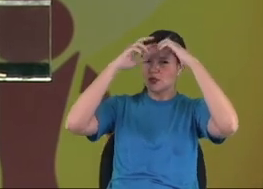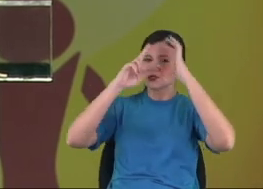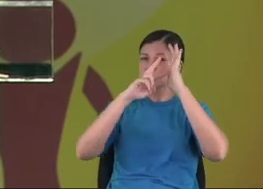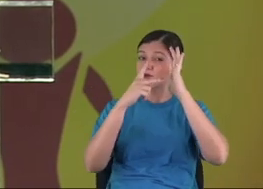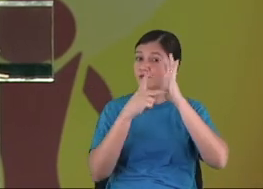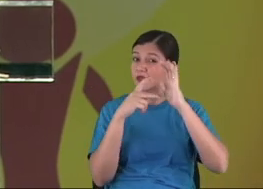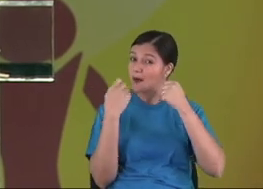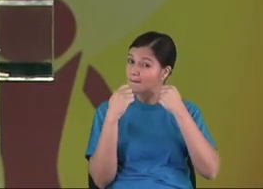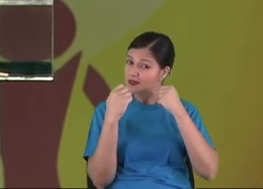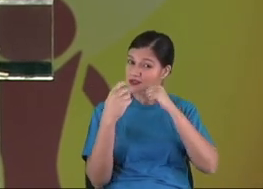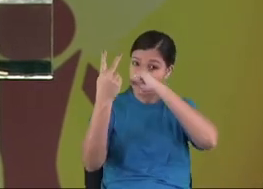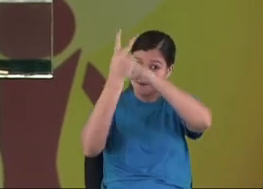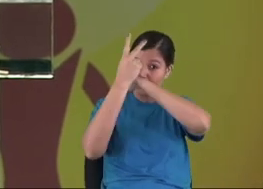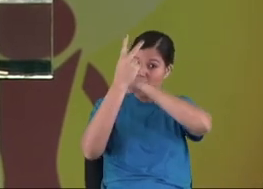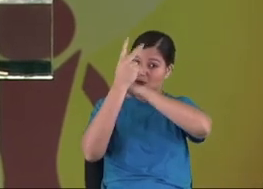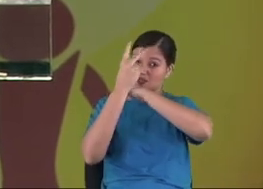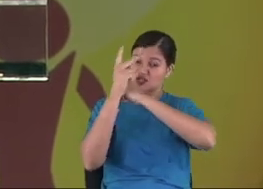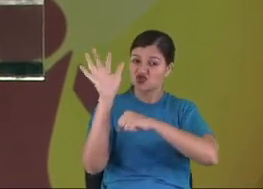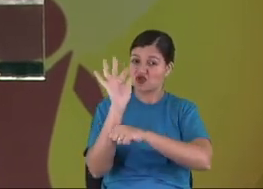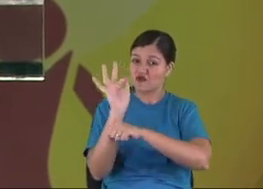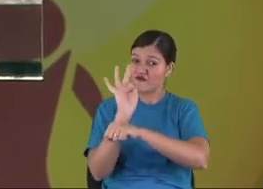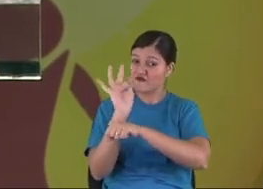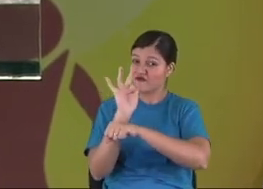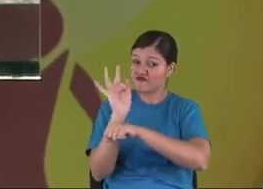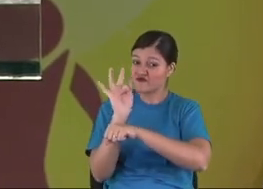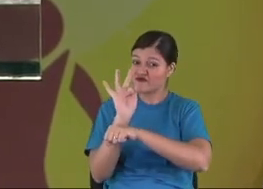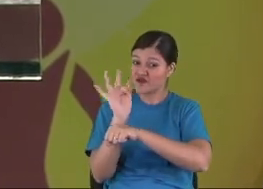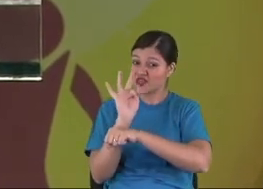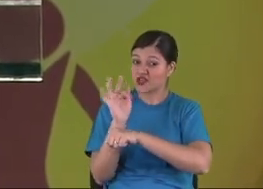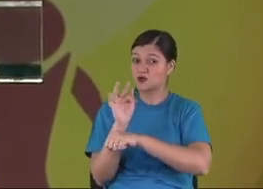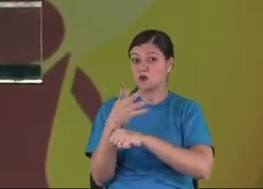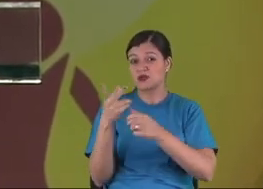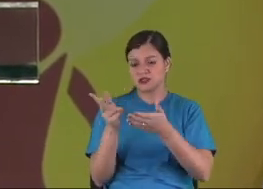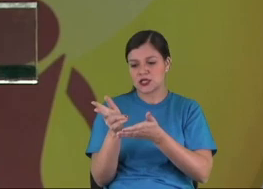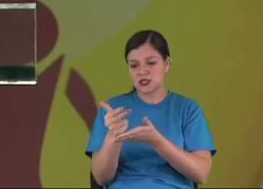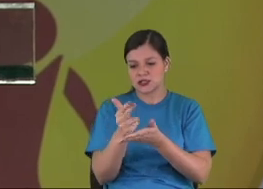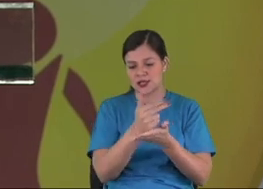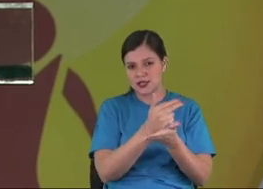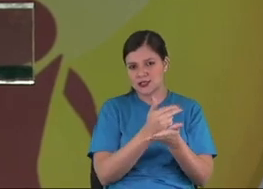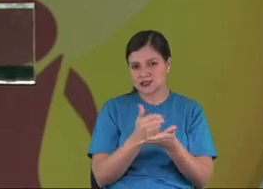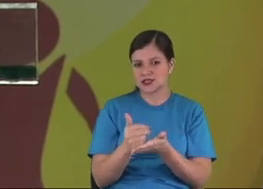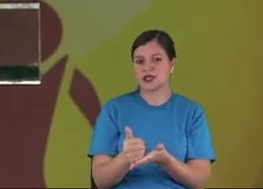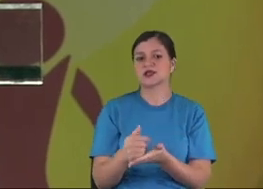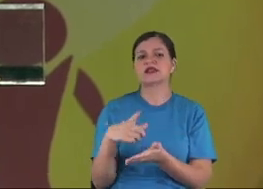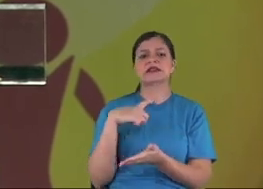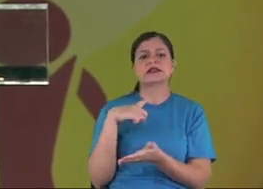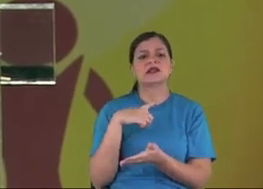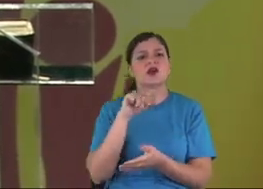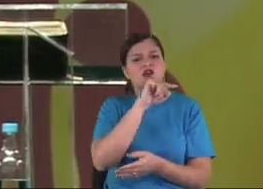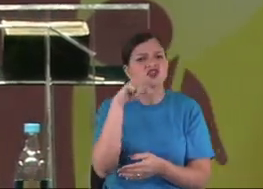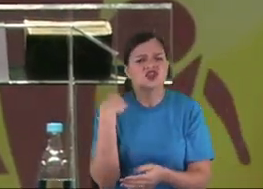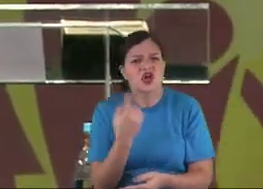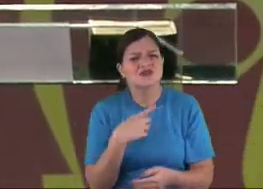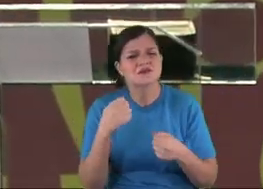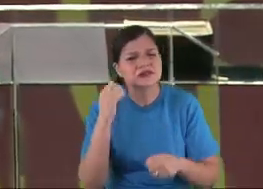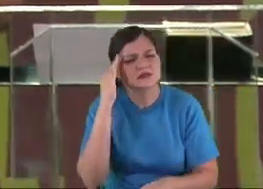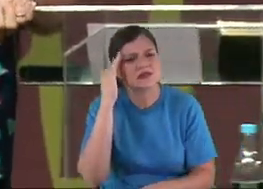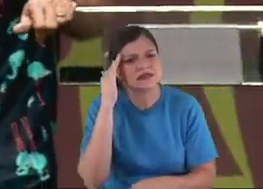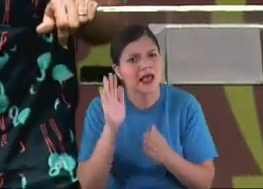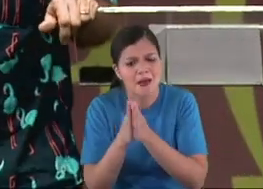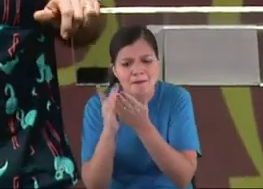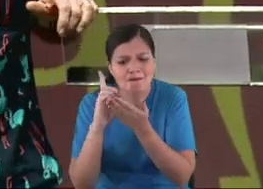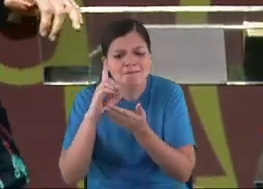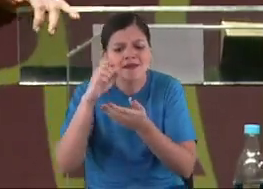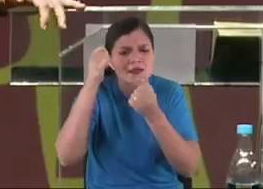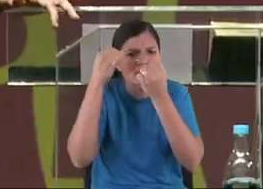vai ter que proteger dos filmes que assiste, os desenhos, inclusive, porque tem muitos desenhos. Nós precisamos entender uma coisa. A Bíblia diz que a gente tem que